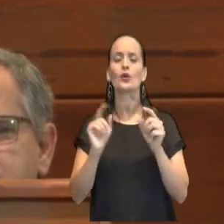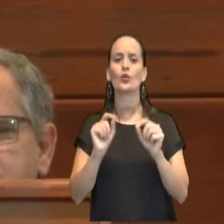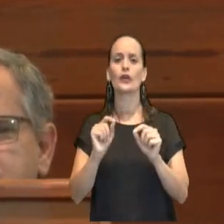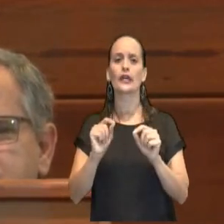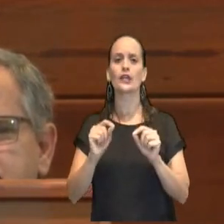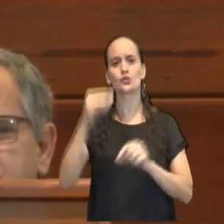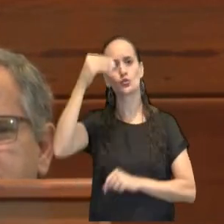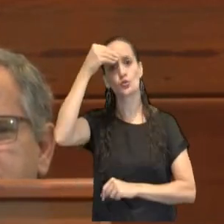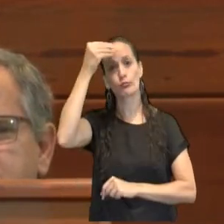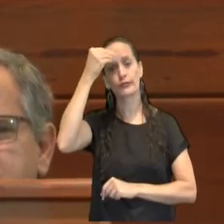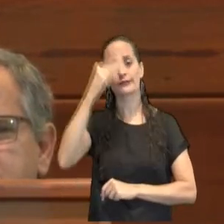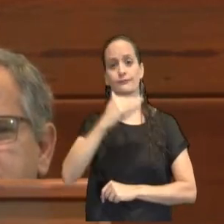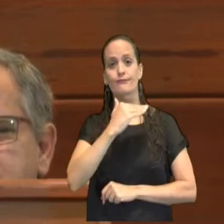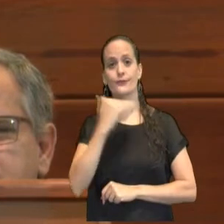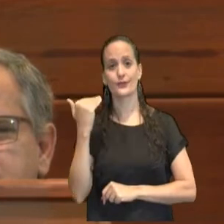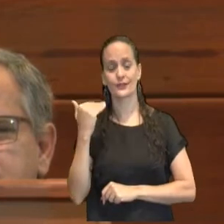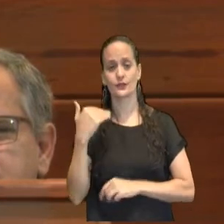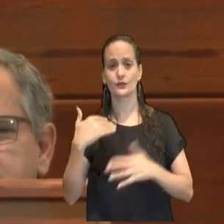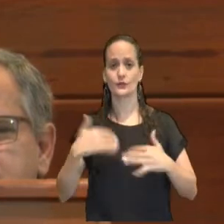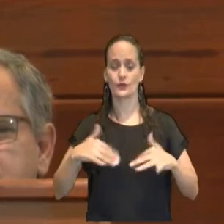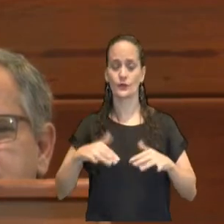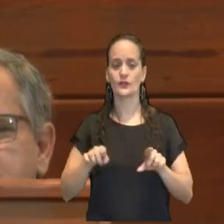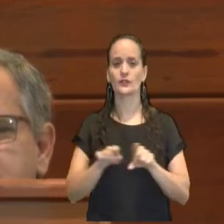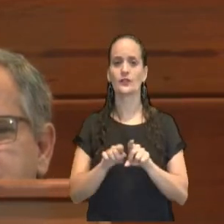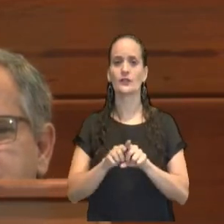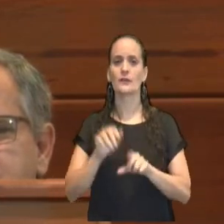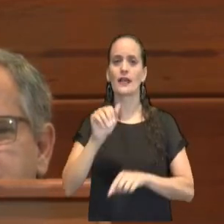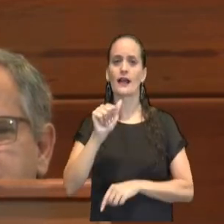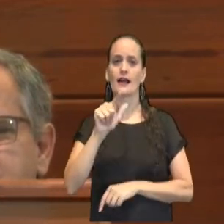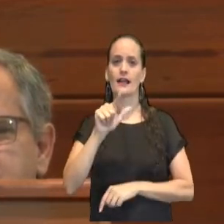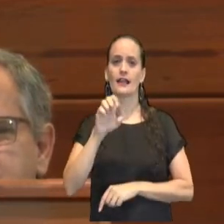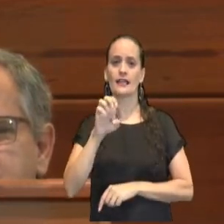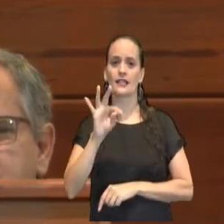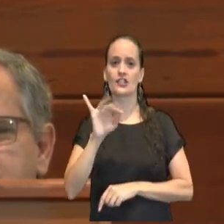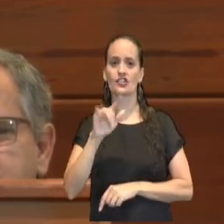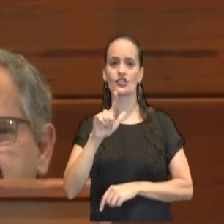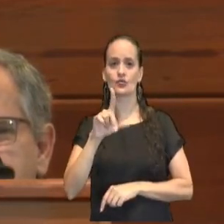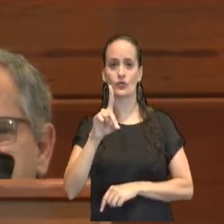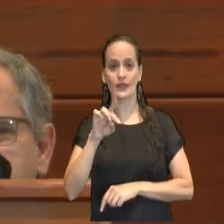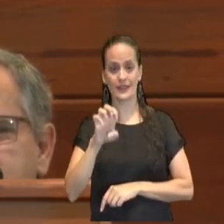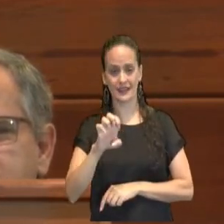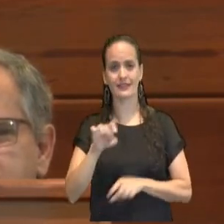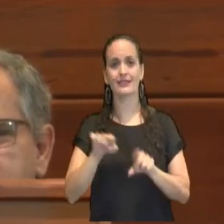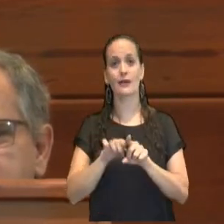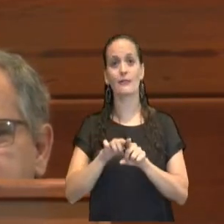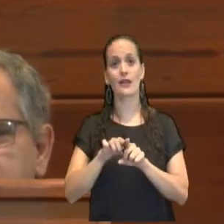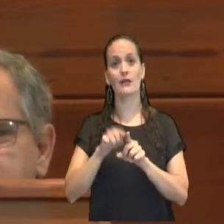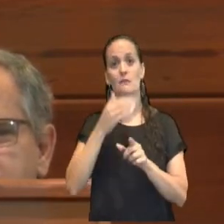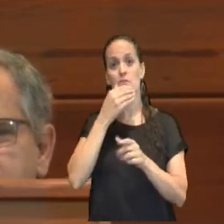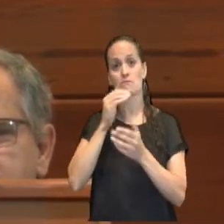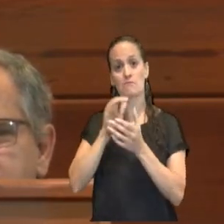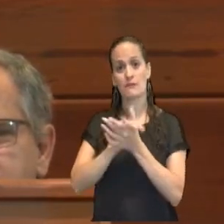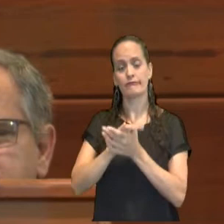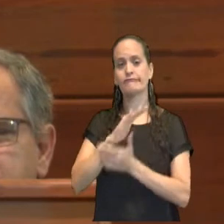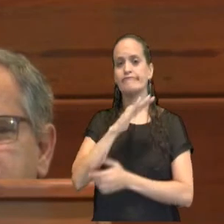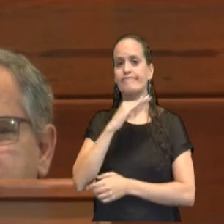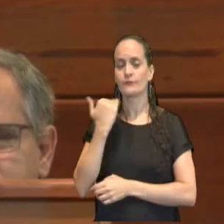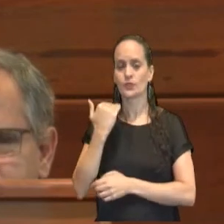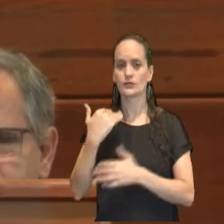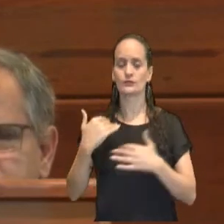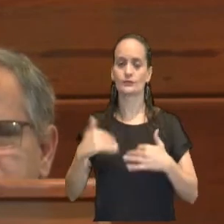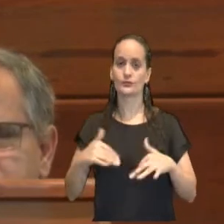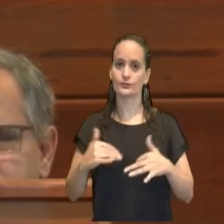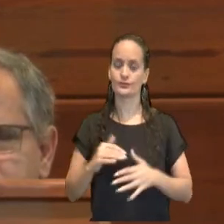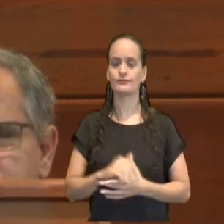Vamos estar orando pela nossa irmã Letildes, que perdeu seu esposo ontem, faleceu, e vamos estar orando. Pastor Francisco estará